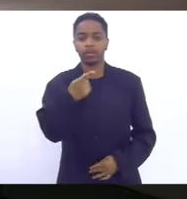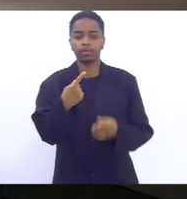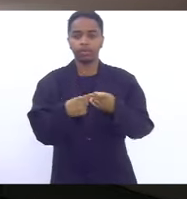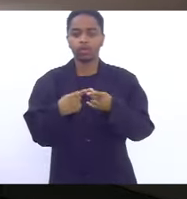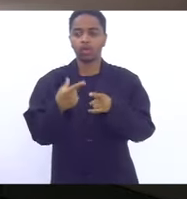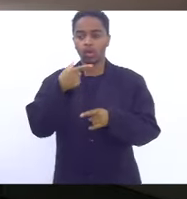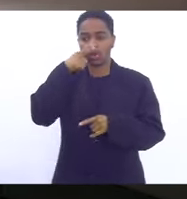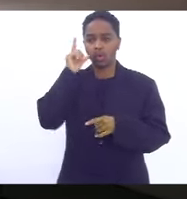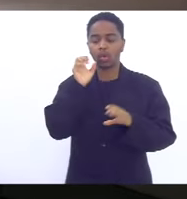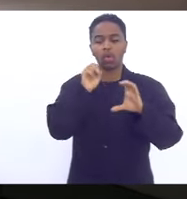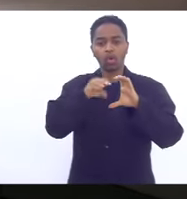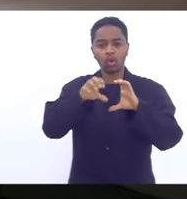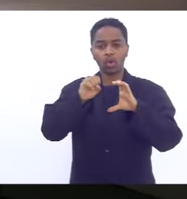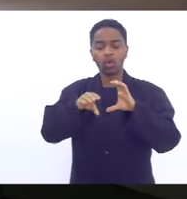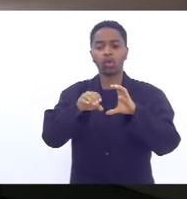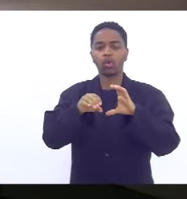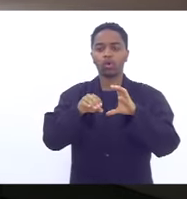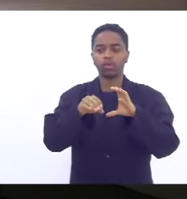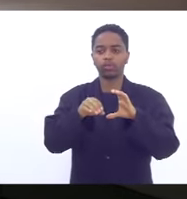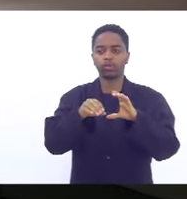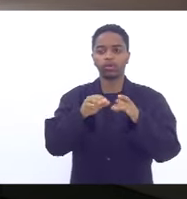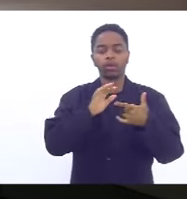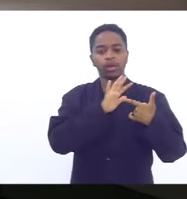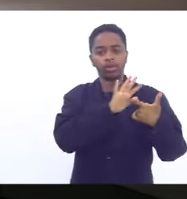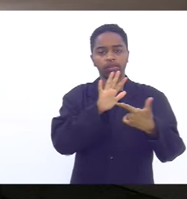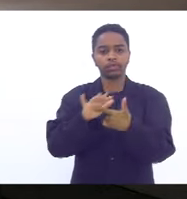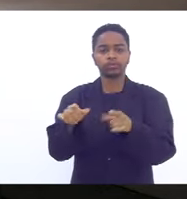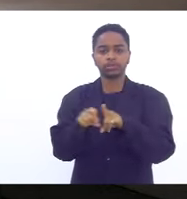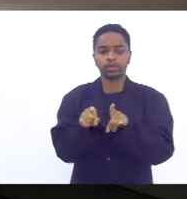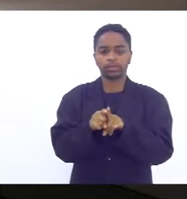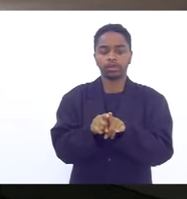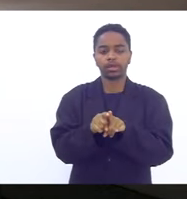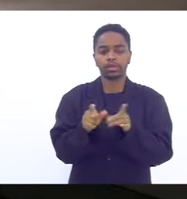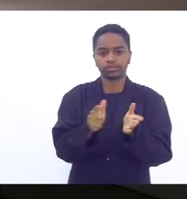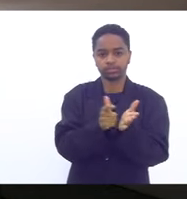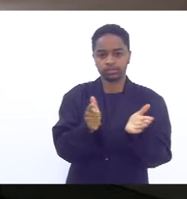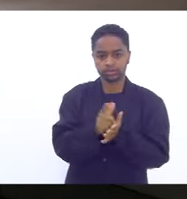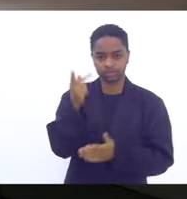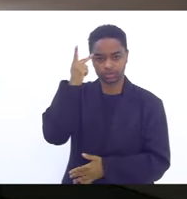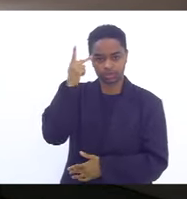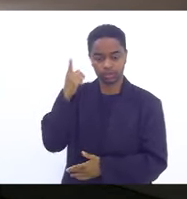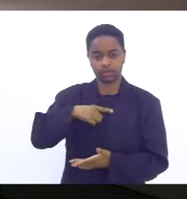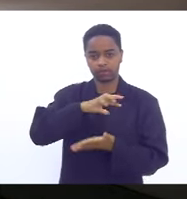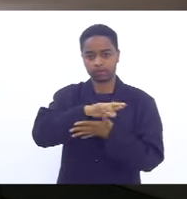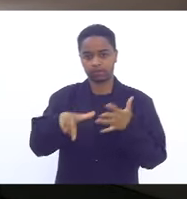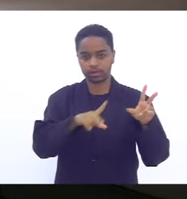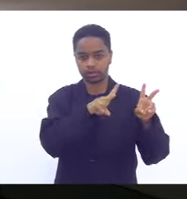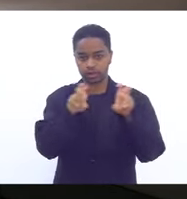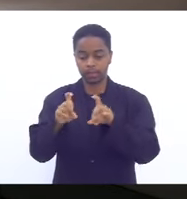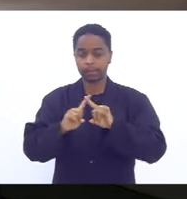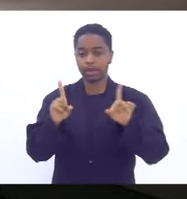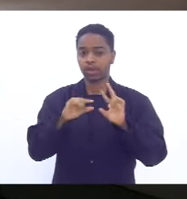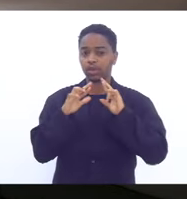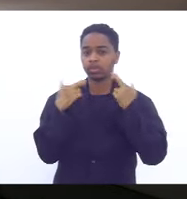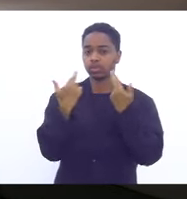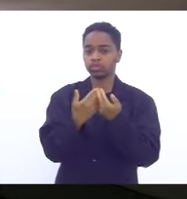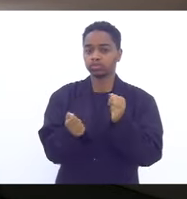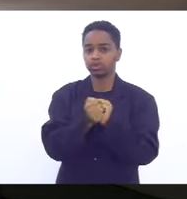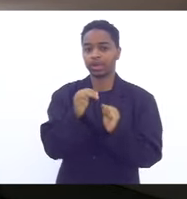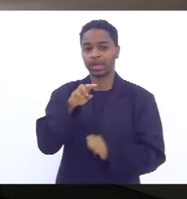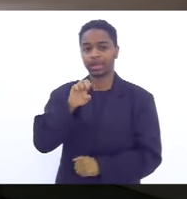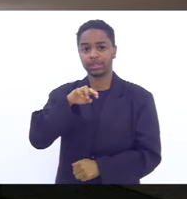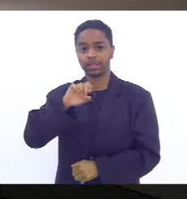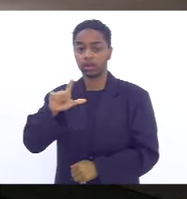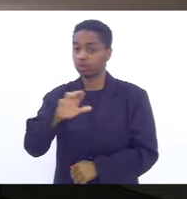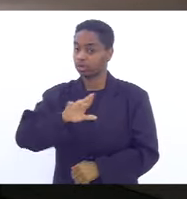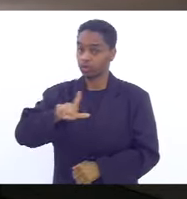algumas televisões noticiaram hoje, foi página de Folha de São Paulo, a várias matérias. E era uma reunião com a Enel. Não é uma reunião com a Enel. Era uma reunião